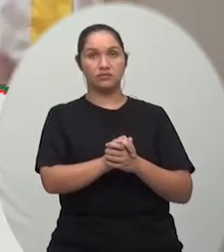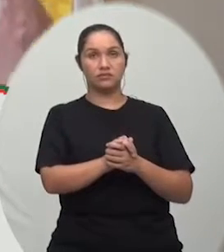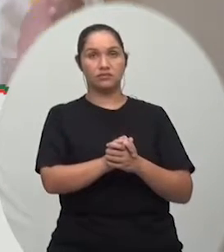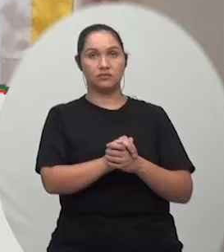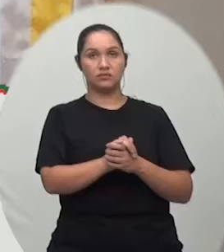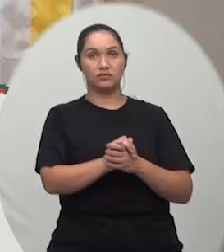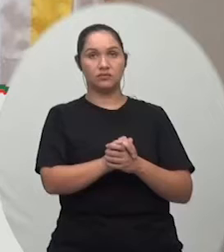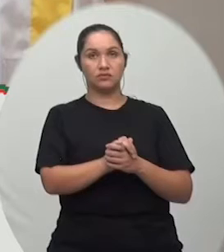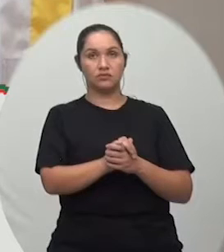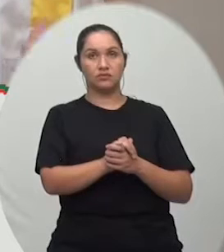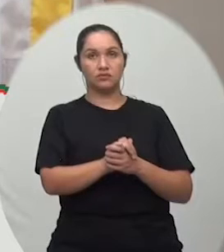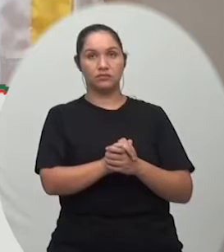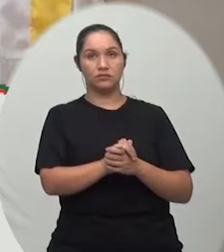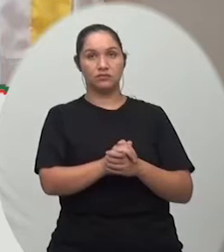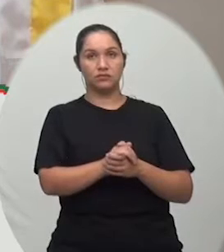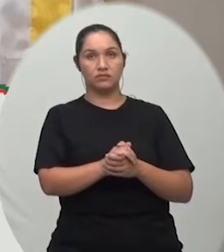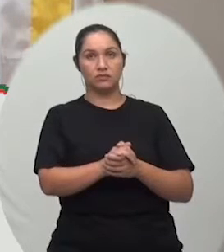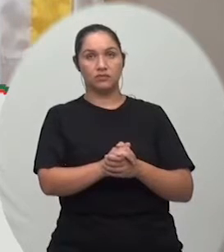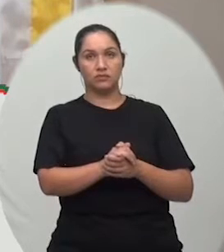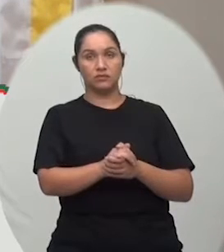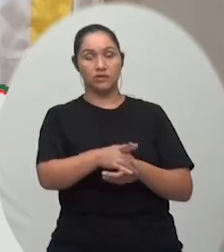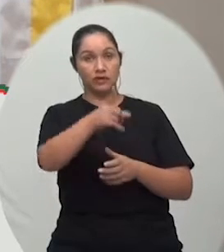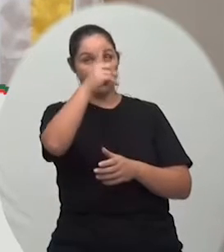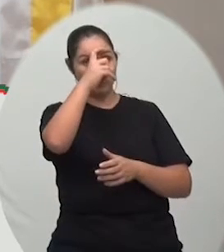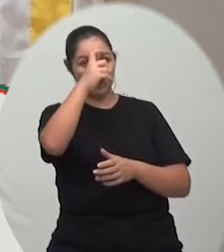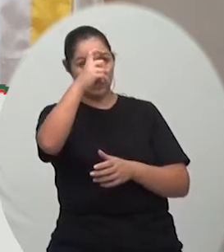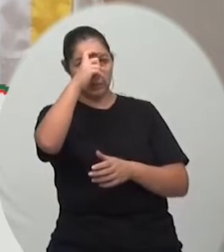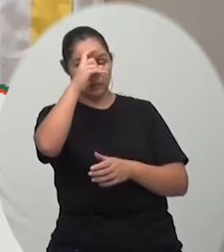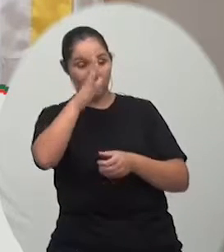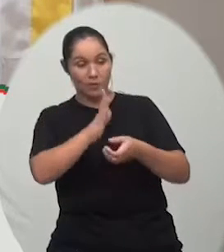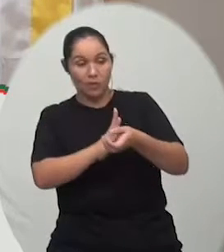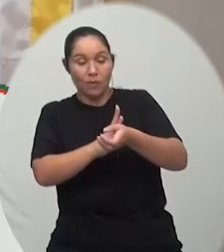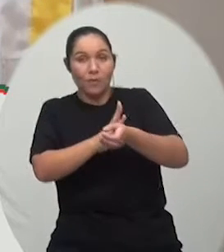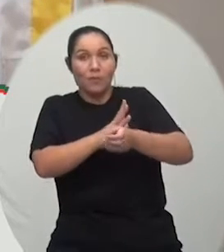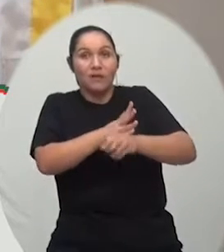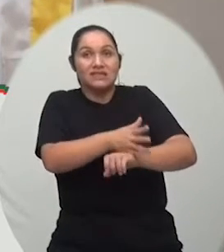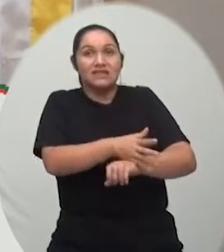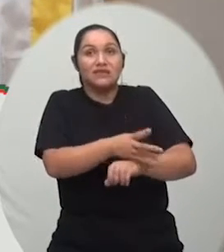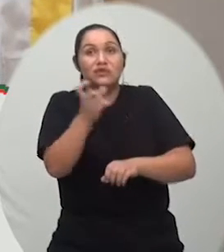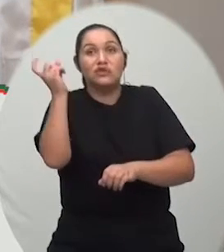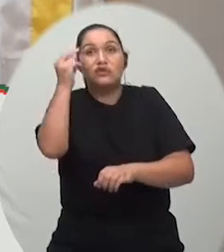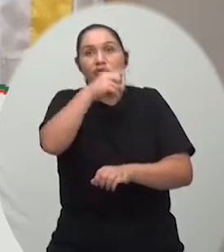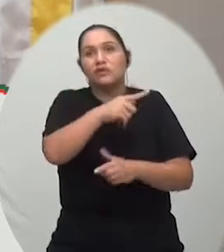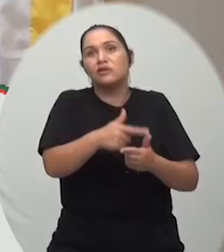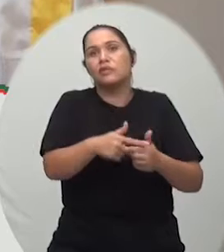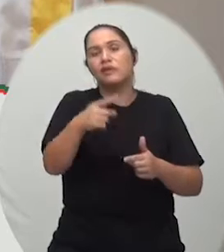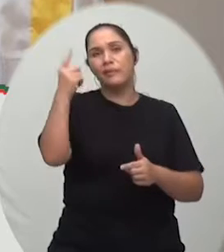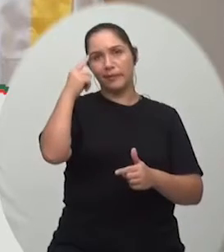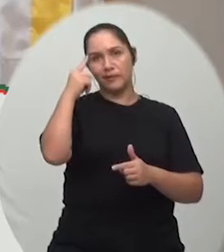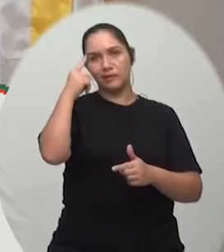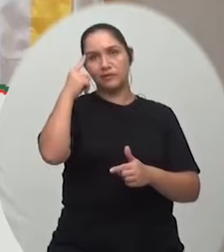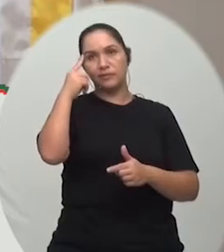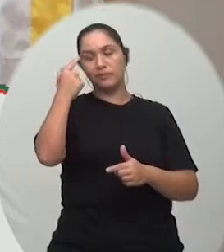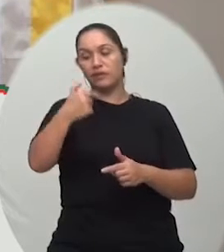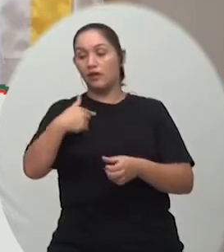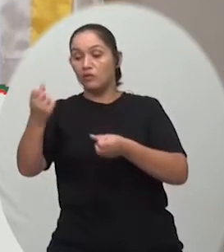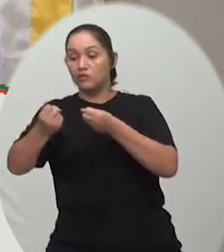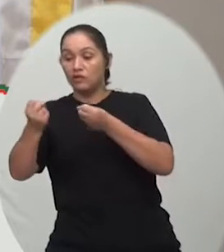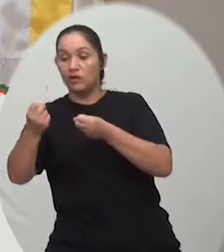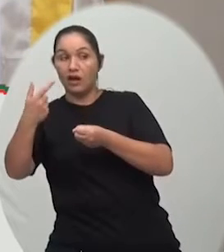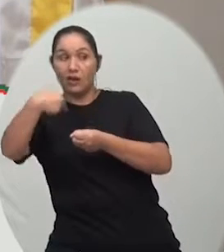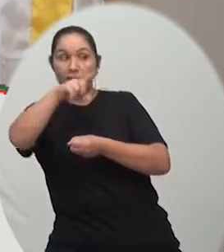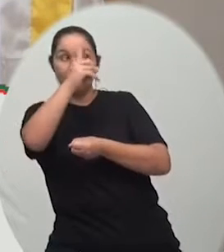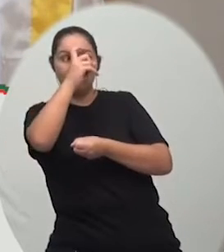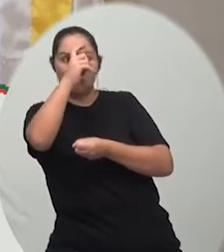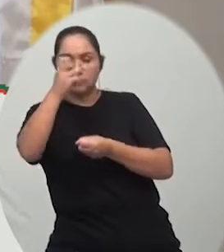de acesso ao hospital muito difícil. Quem vem ao hospital vem com algum problema e, sinceramente, eu